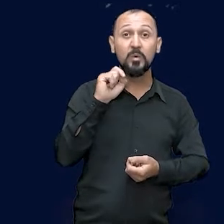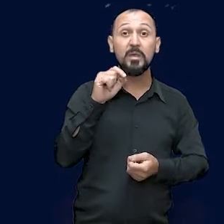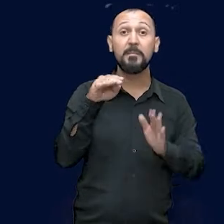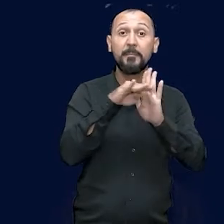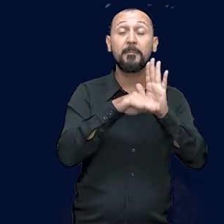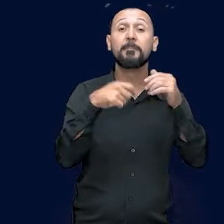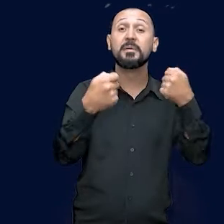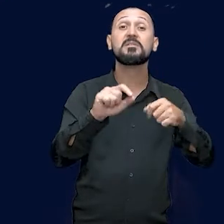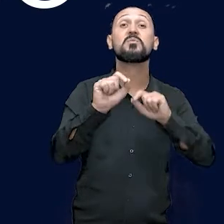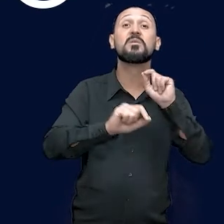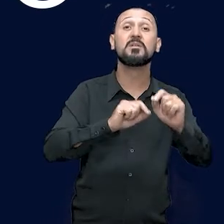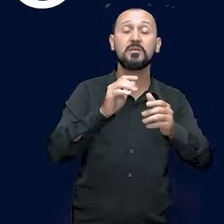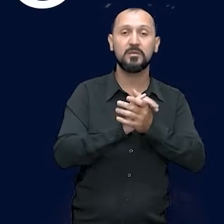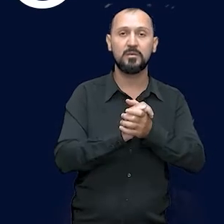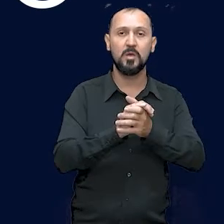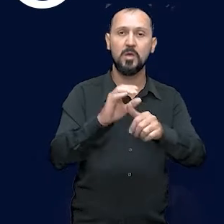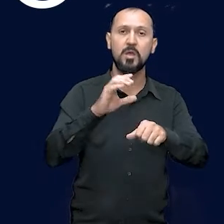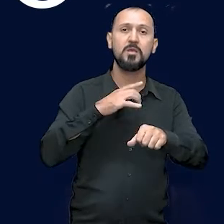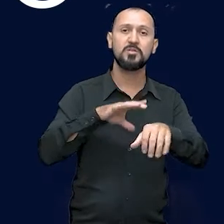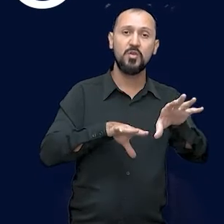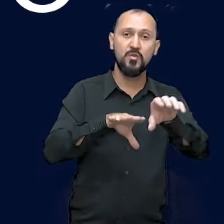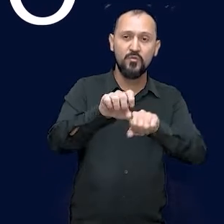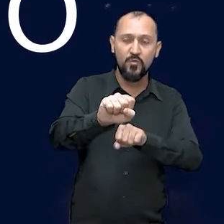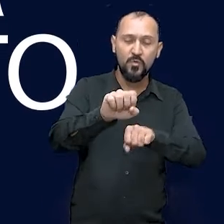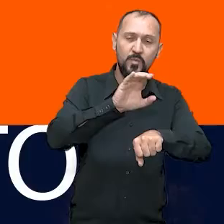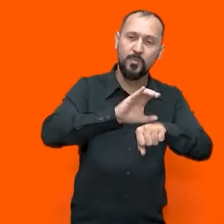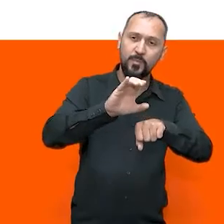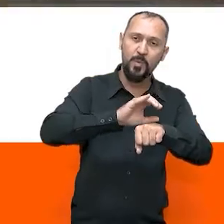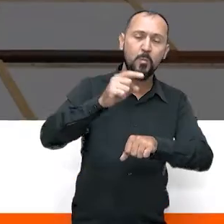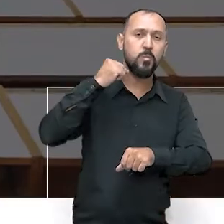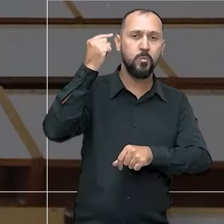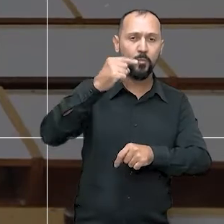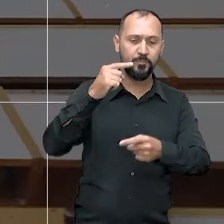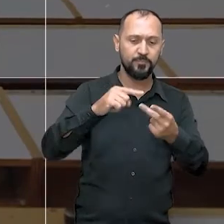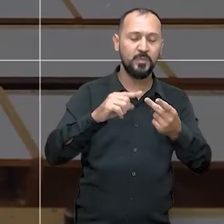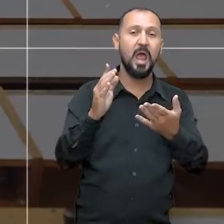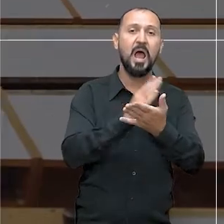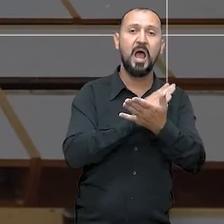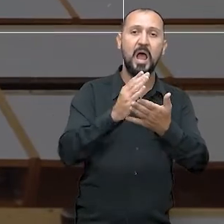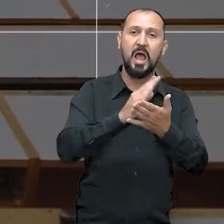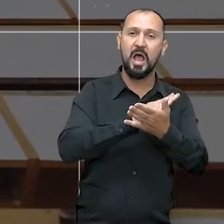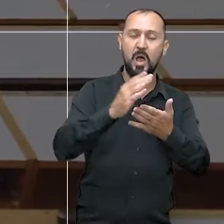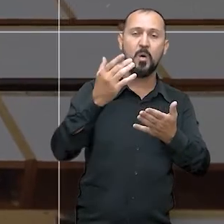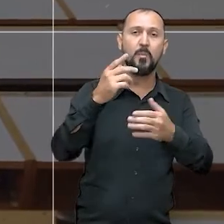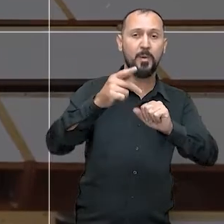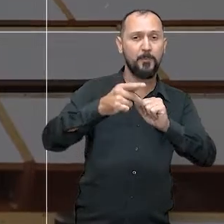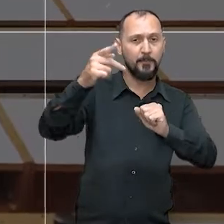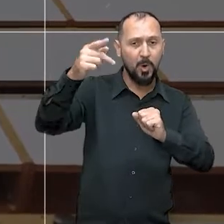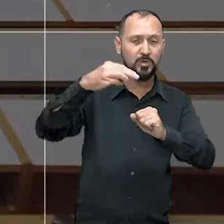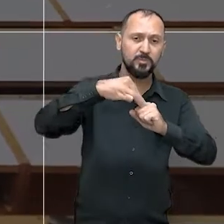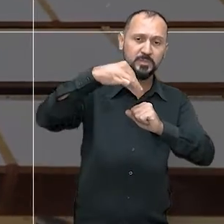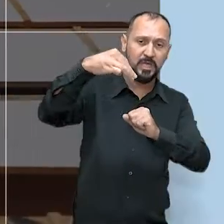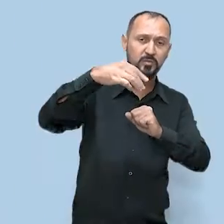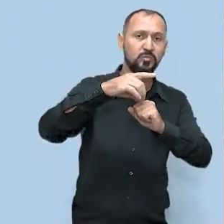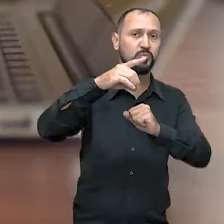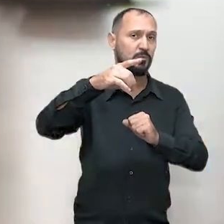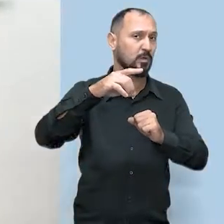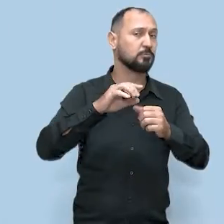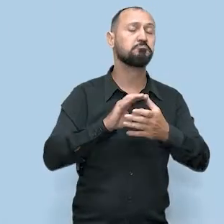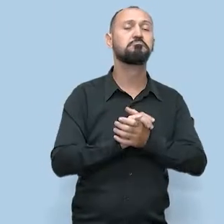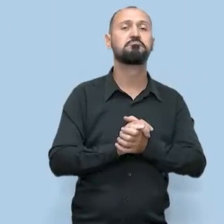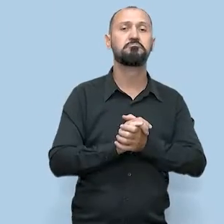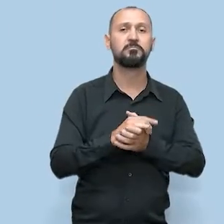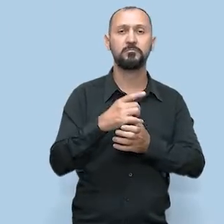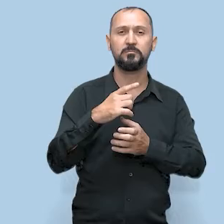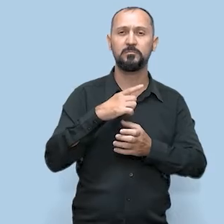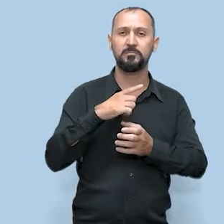esams@oabms.org.br. Os requisitos para as vagas são: curso superior em Direito, possuir alguma especialização, mestrado ou